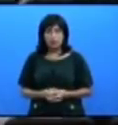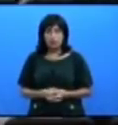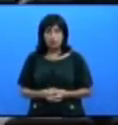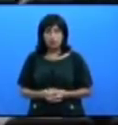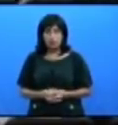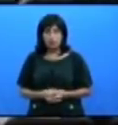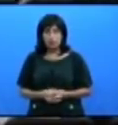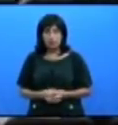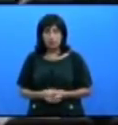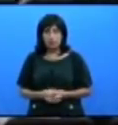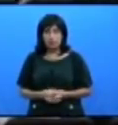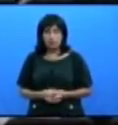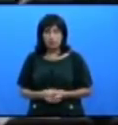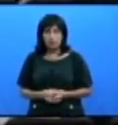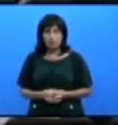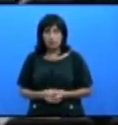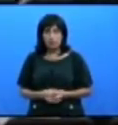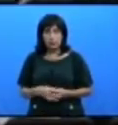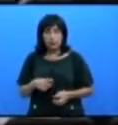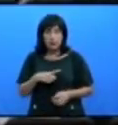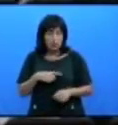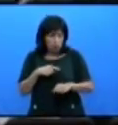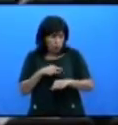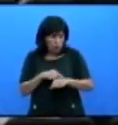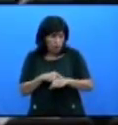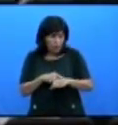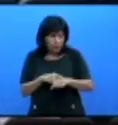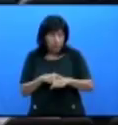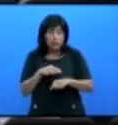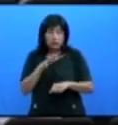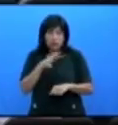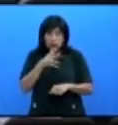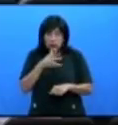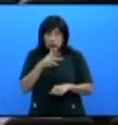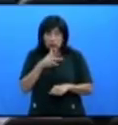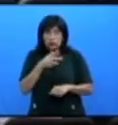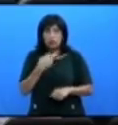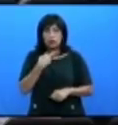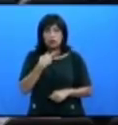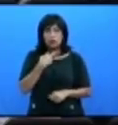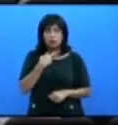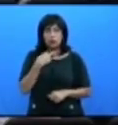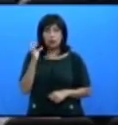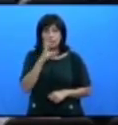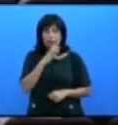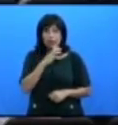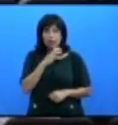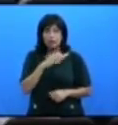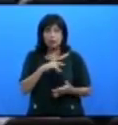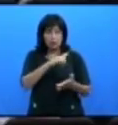Próximo. Nós temos até 19h35... Doutor Nava, por gentileza, o próximo voto de pesar. Requerimento